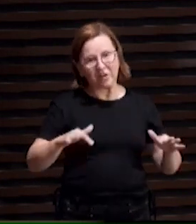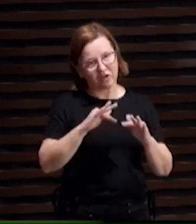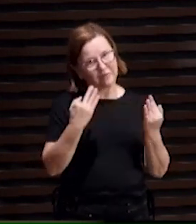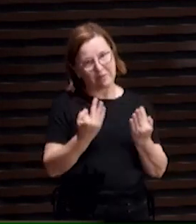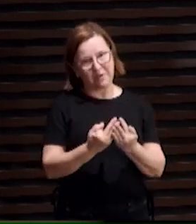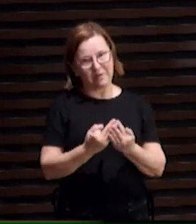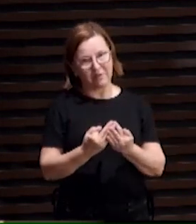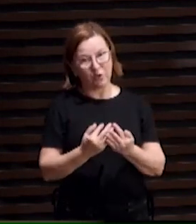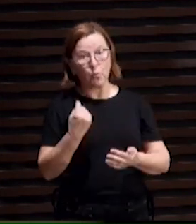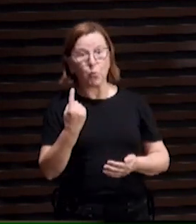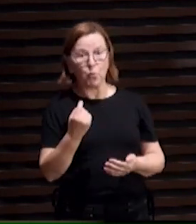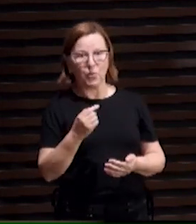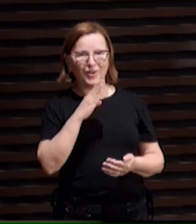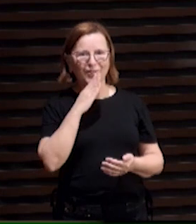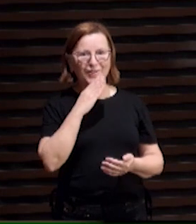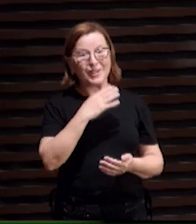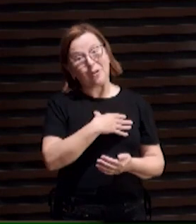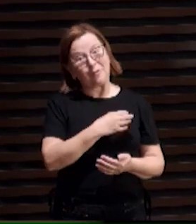O único que conhecia o filho.